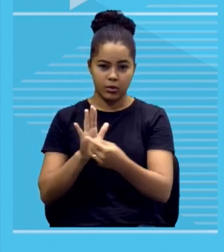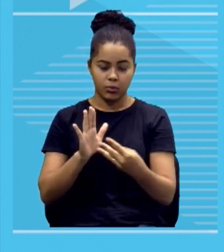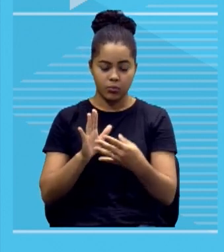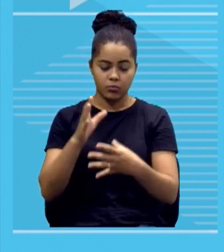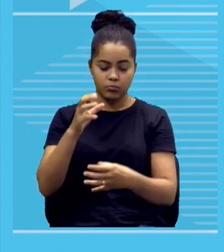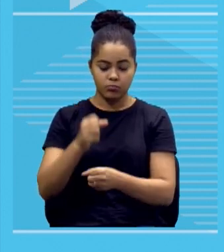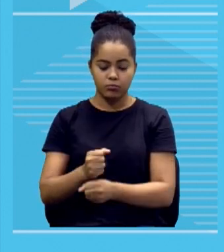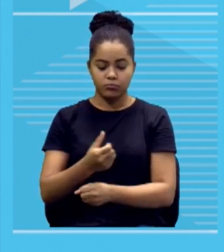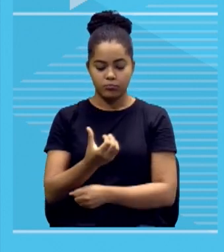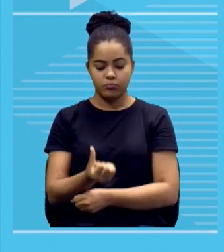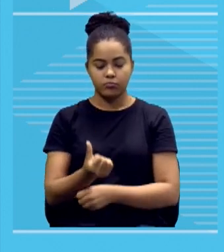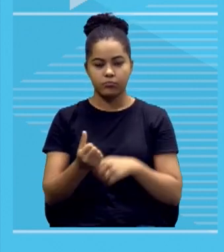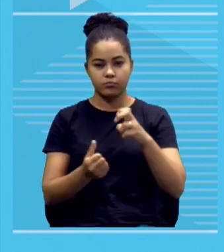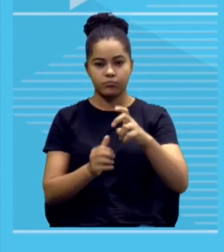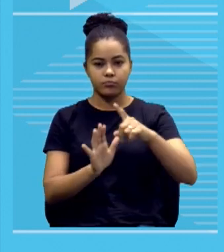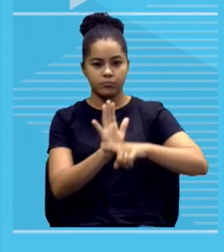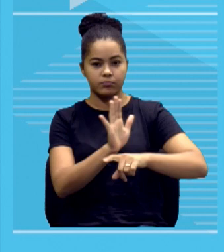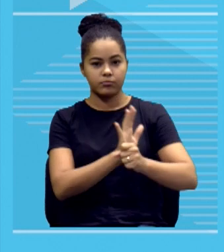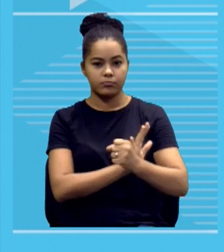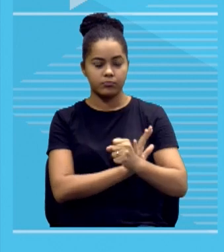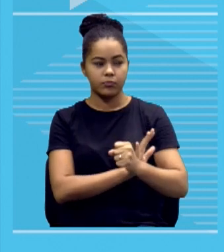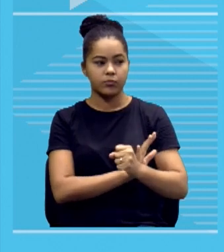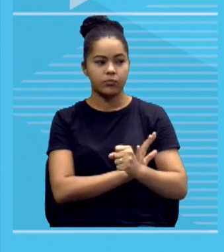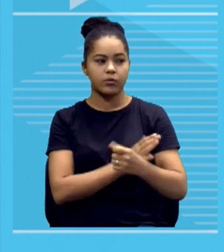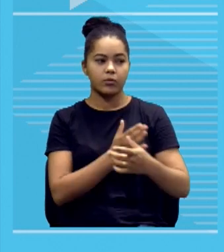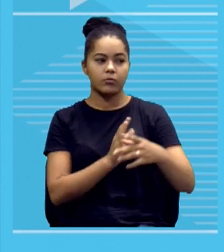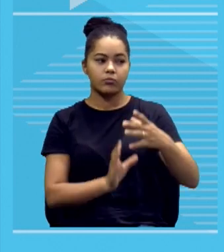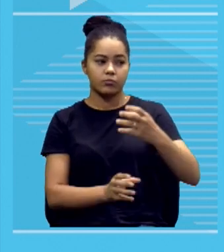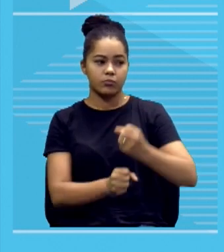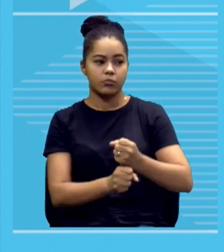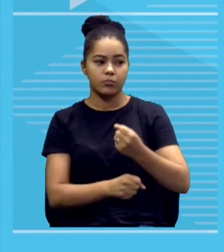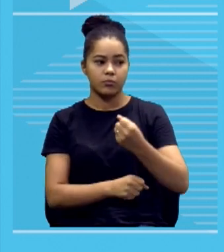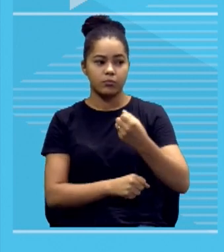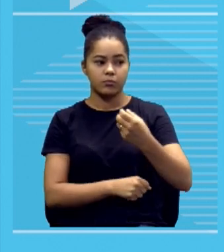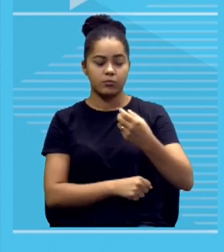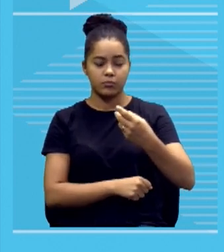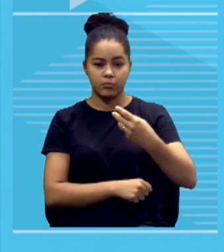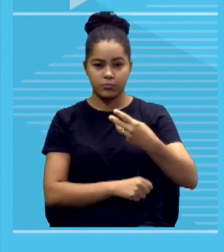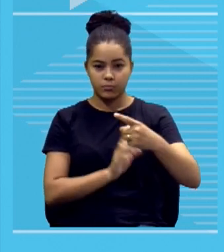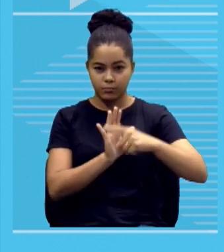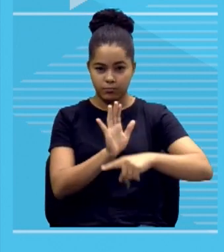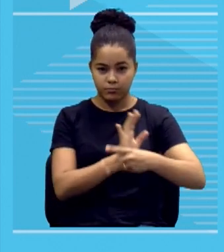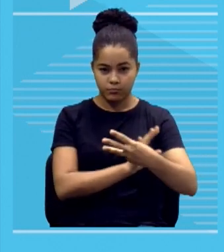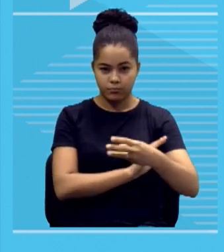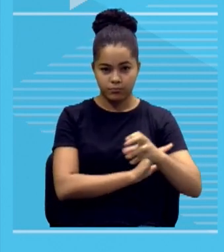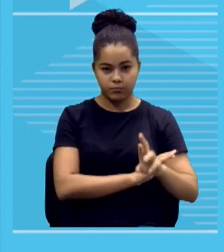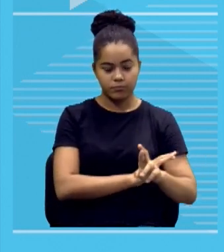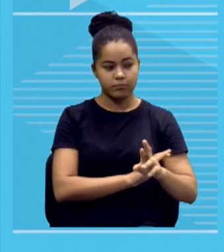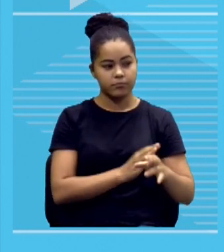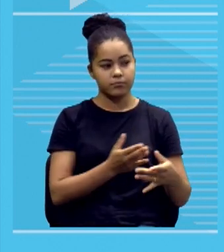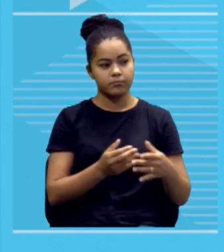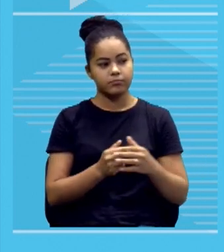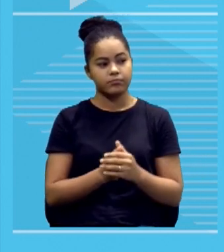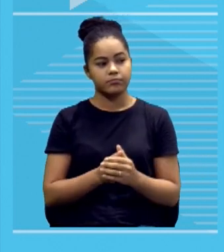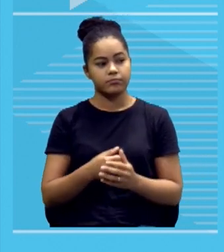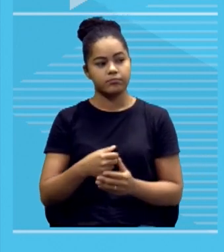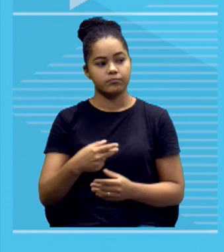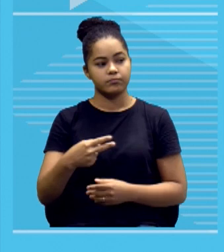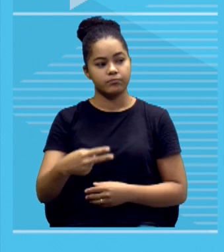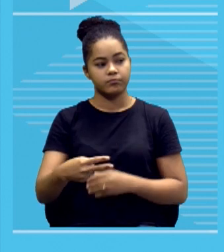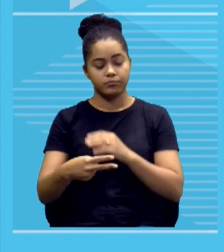5 menos 8 dá menos 3R. 3 está negativo, eu jogo para o outro lado. Ele vem